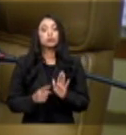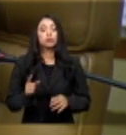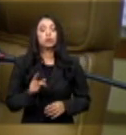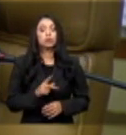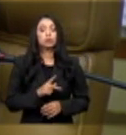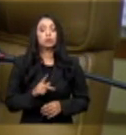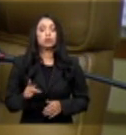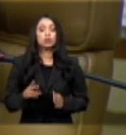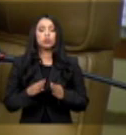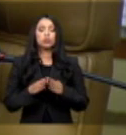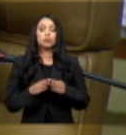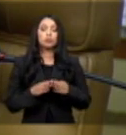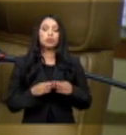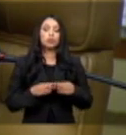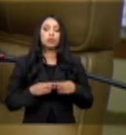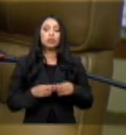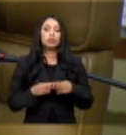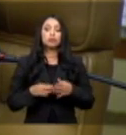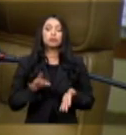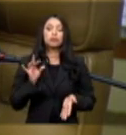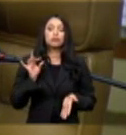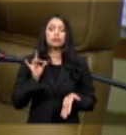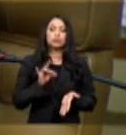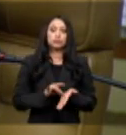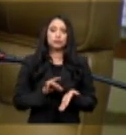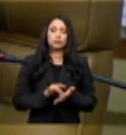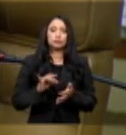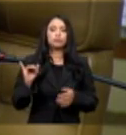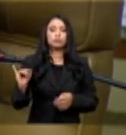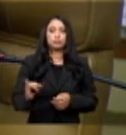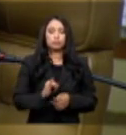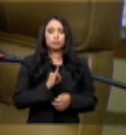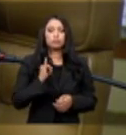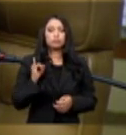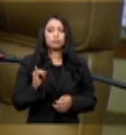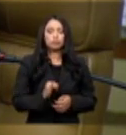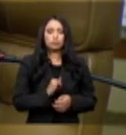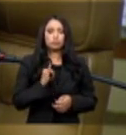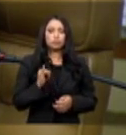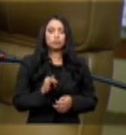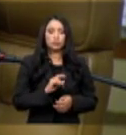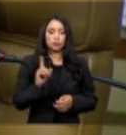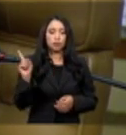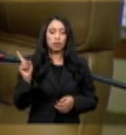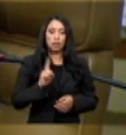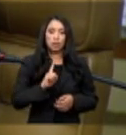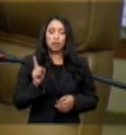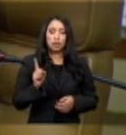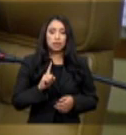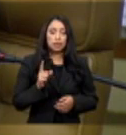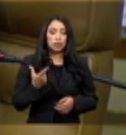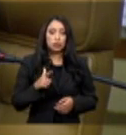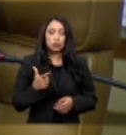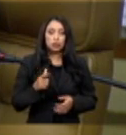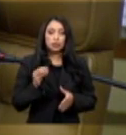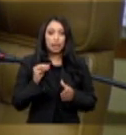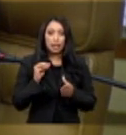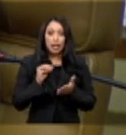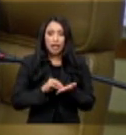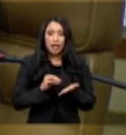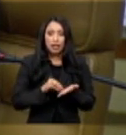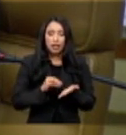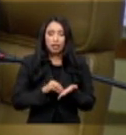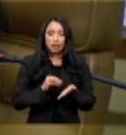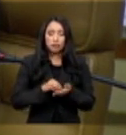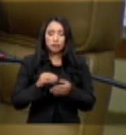petição inicial, ao afirmar: importante ressaltar que não se argue aqui a inconstitucionalidade do instituto